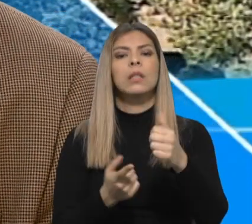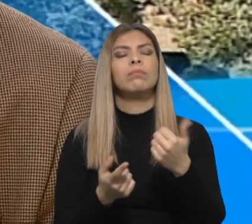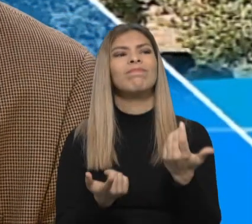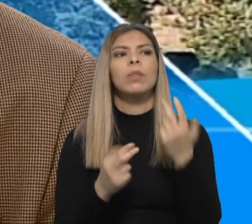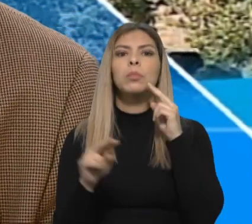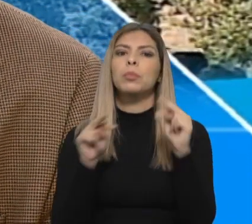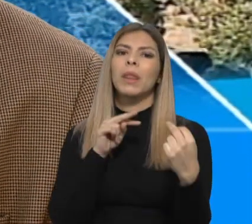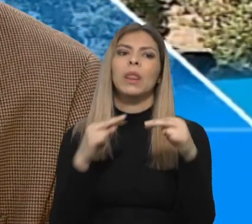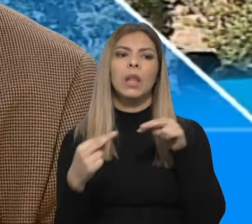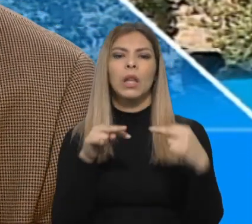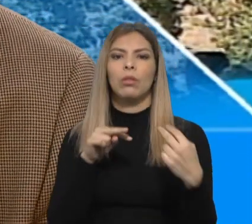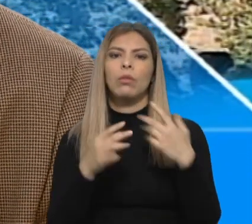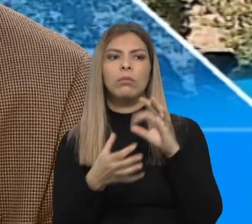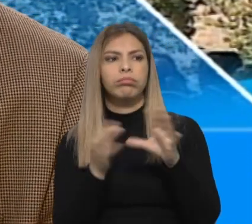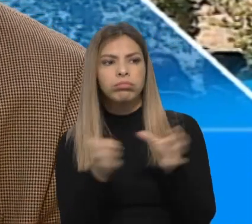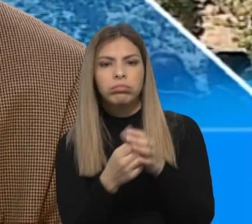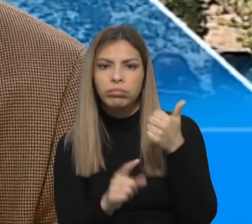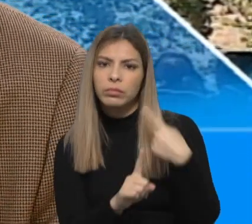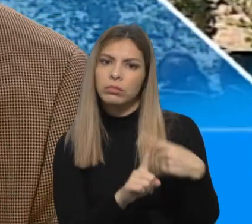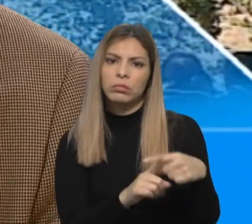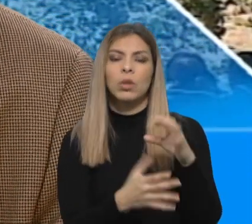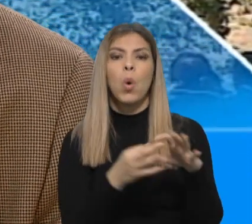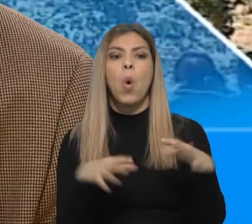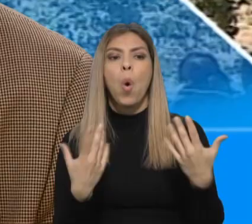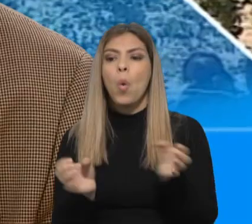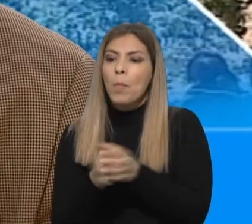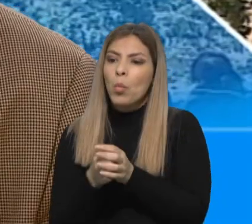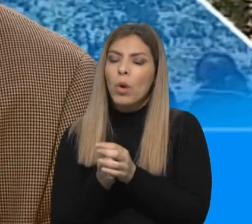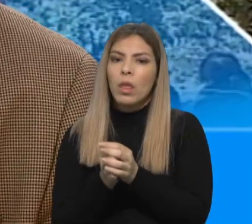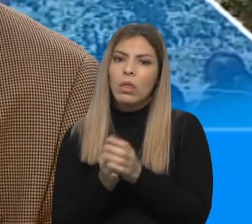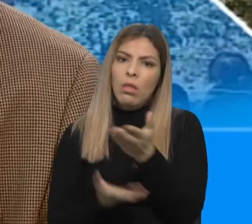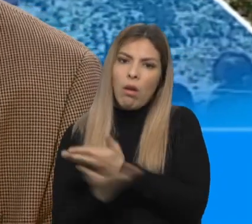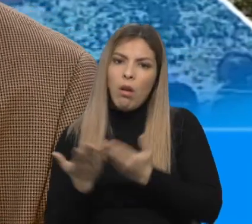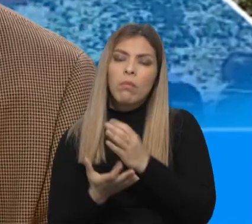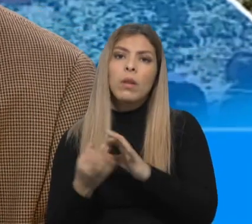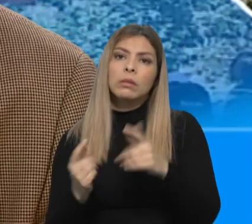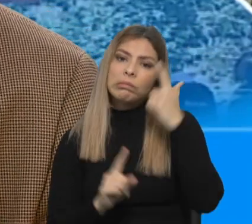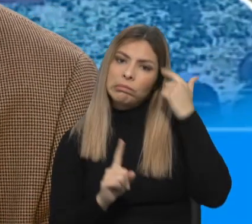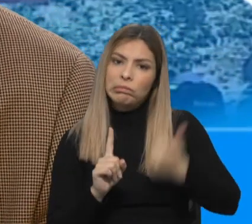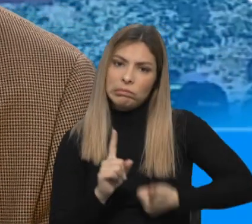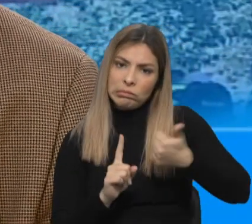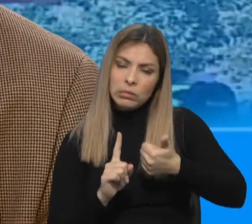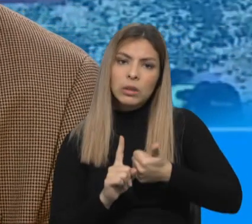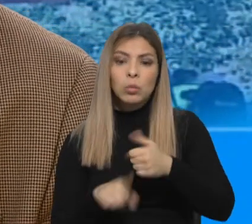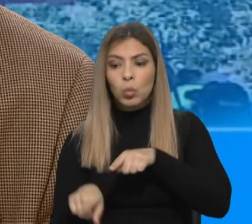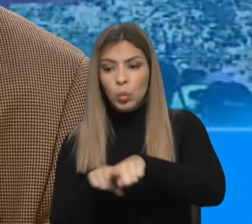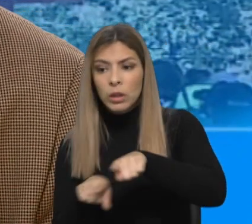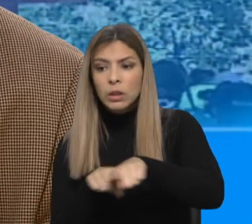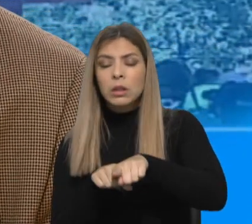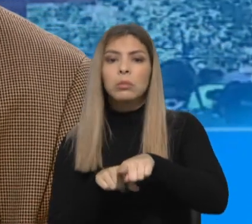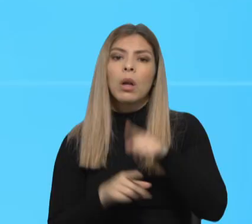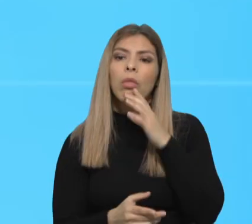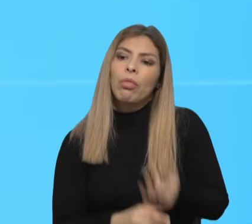perspectiva do bem dos povos, do bem das comunidades, que deveria sempre presidir ao serviço e à causa pública nesta ótica da política como uma forma de